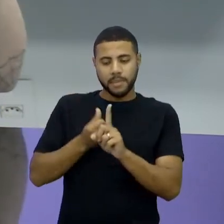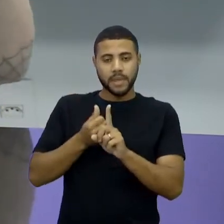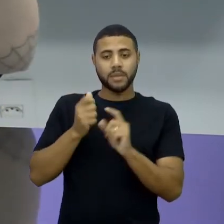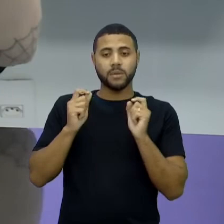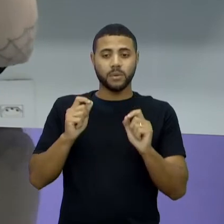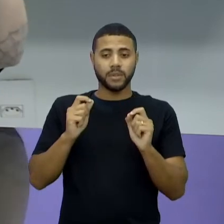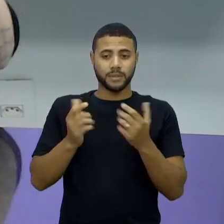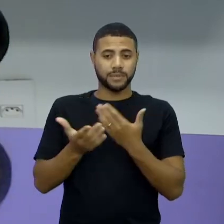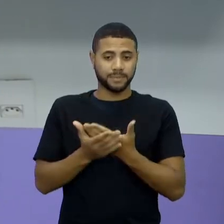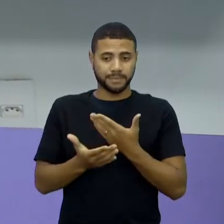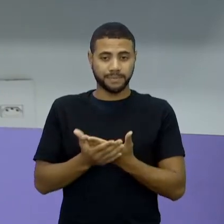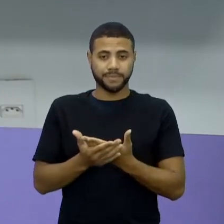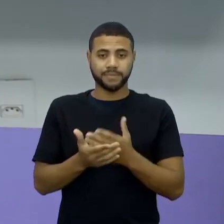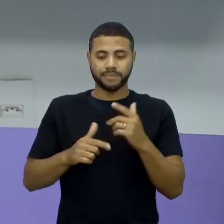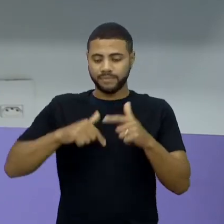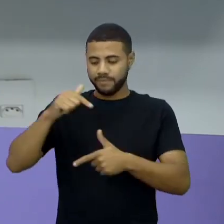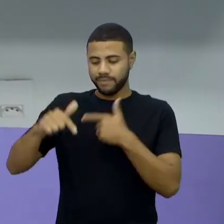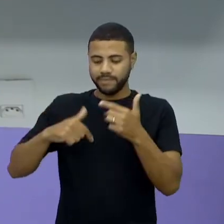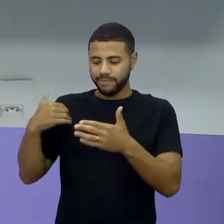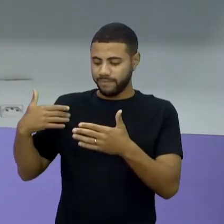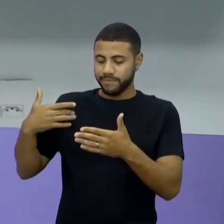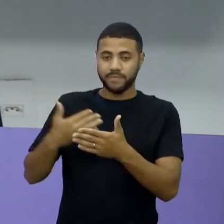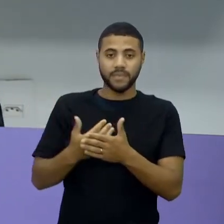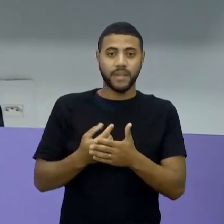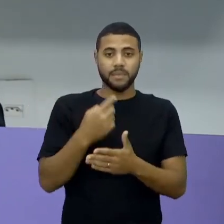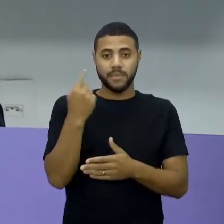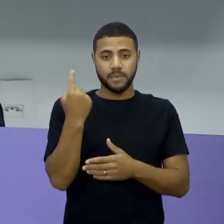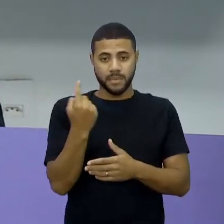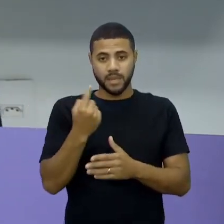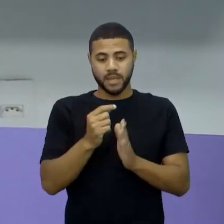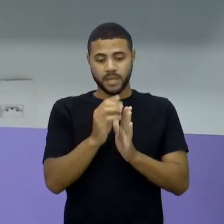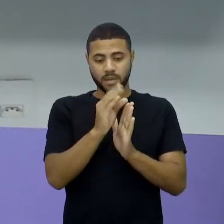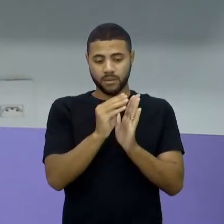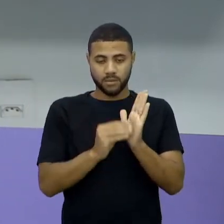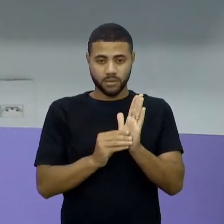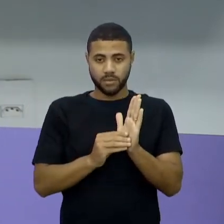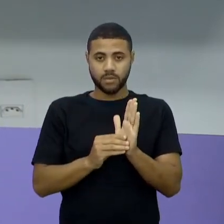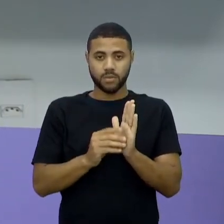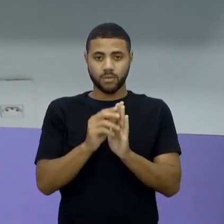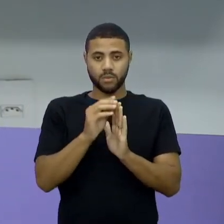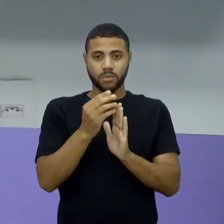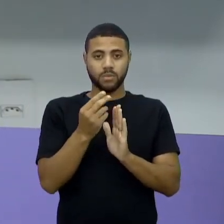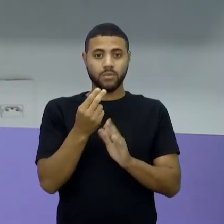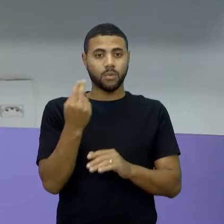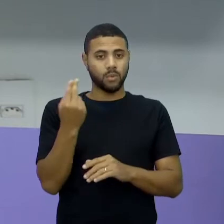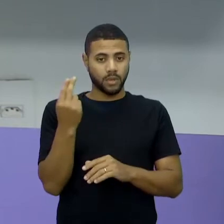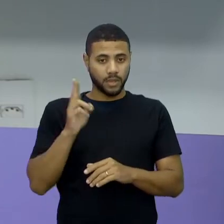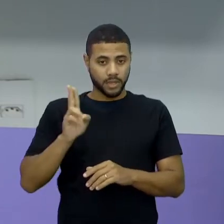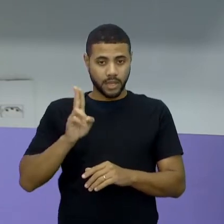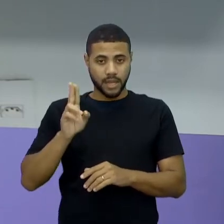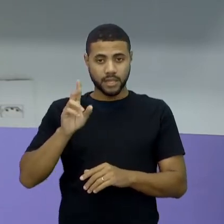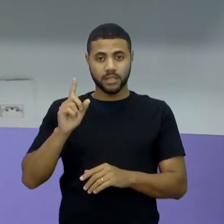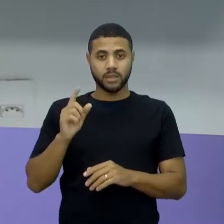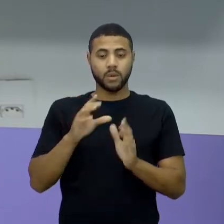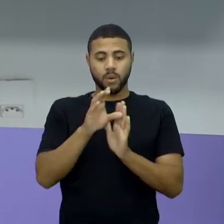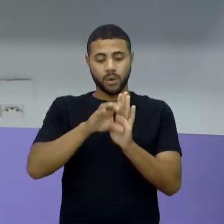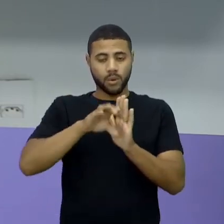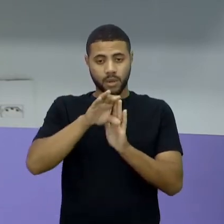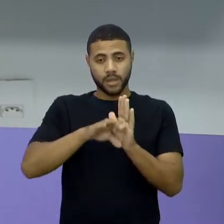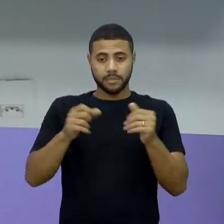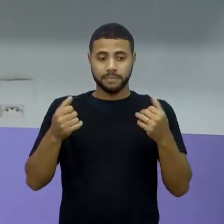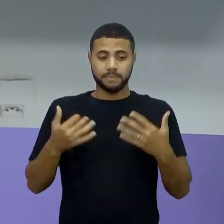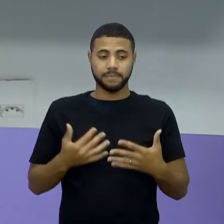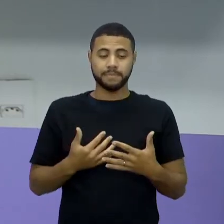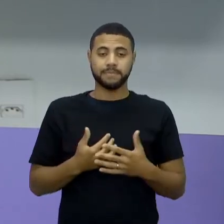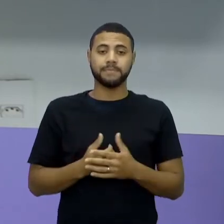gente trabalhou toda a primeira unidade curricular desse aprofundamento, né? Essa unidade curricular que se chamou,